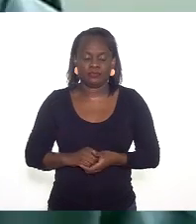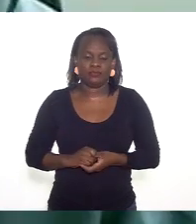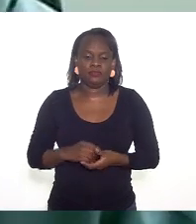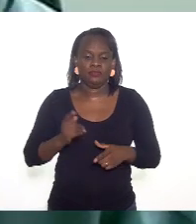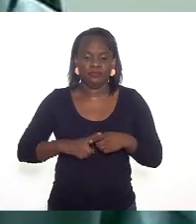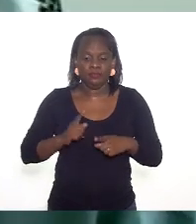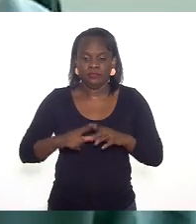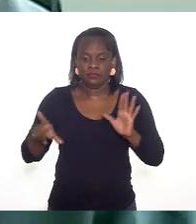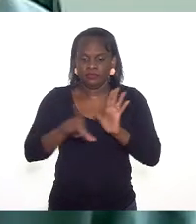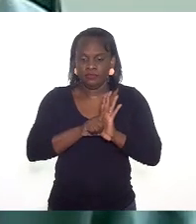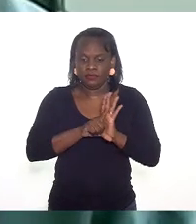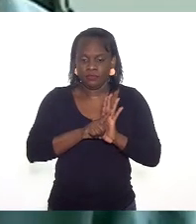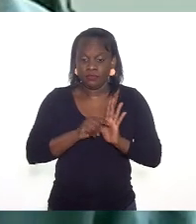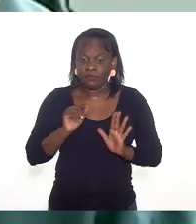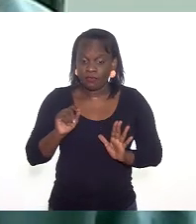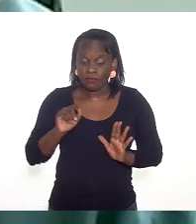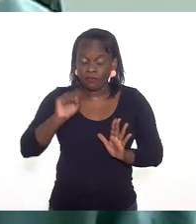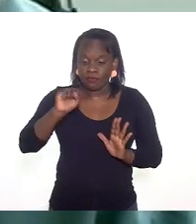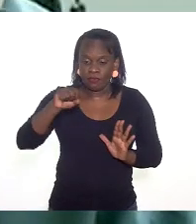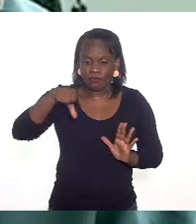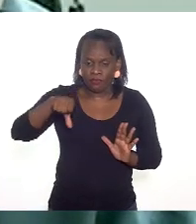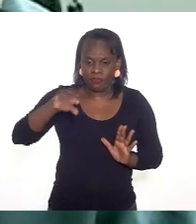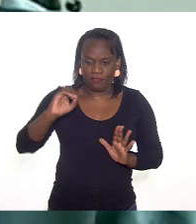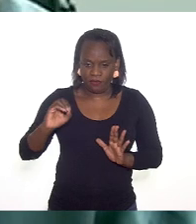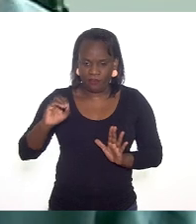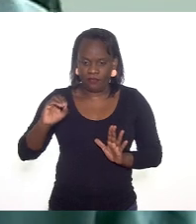ele? A lei... Oi?